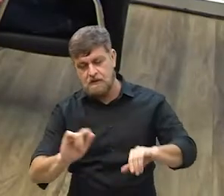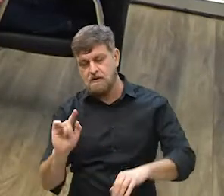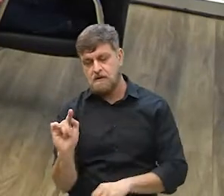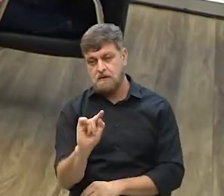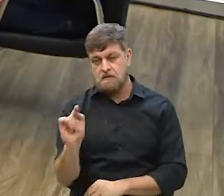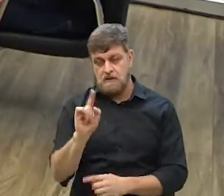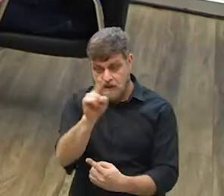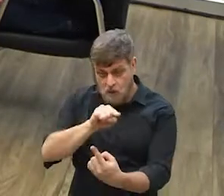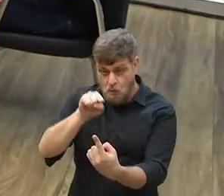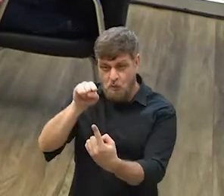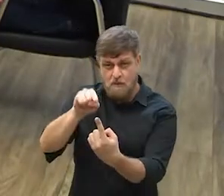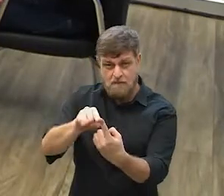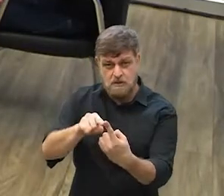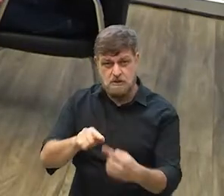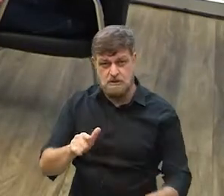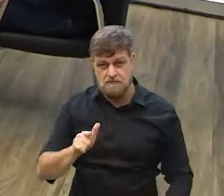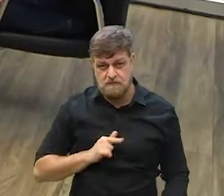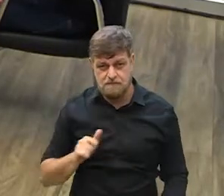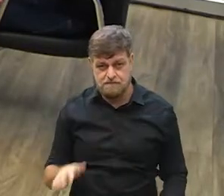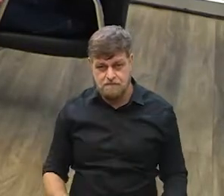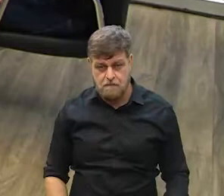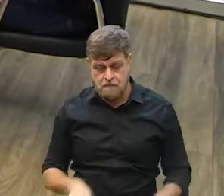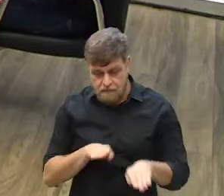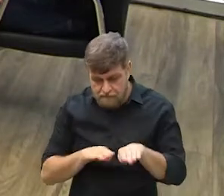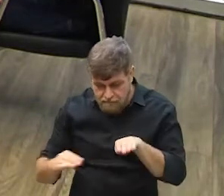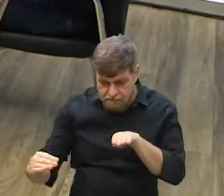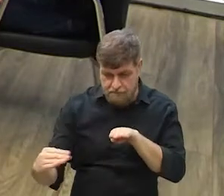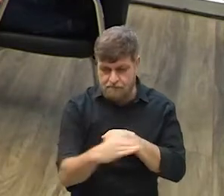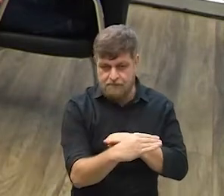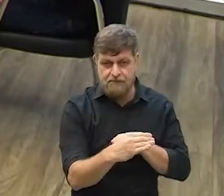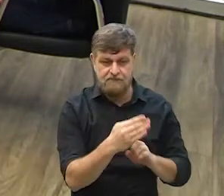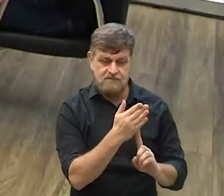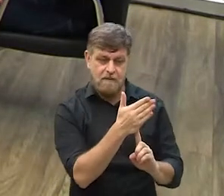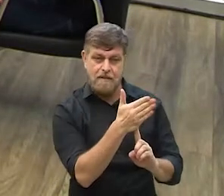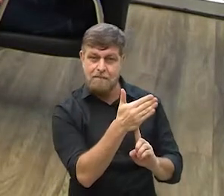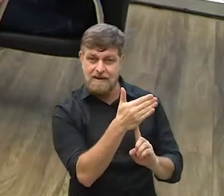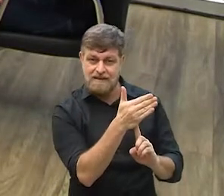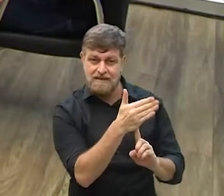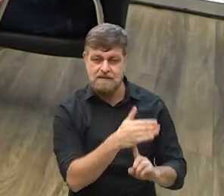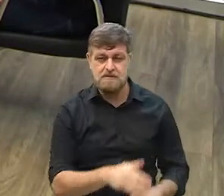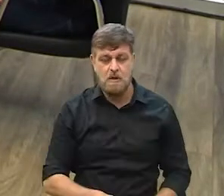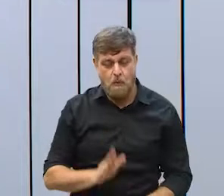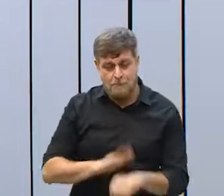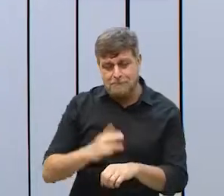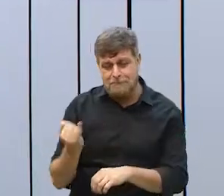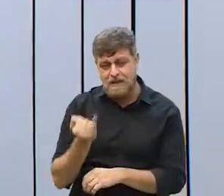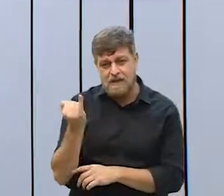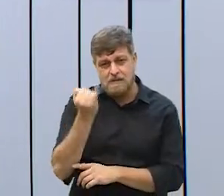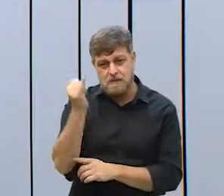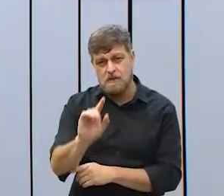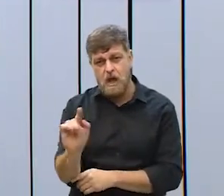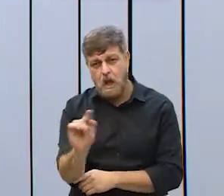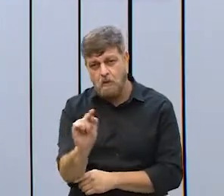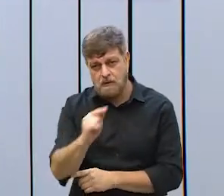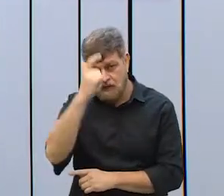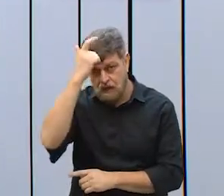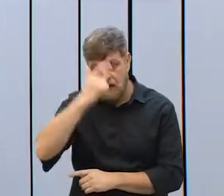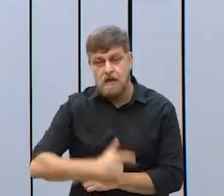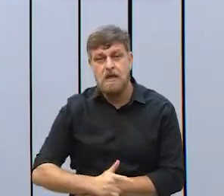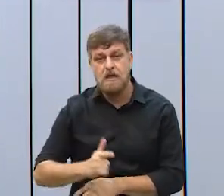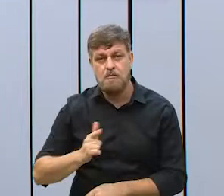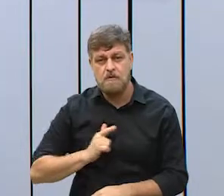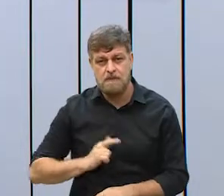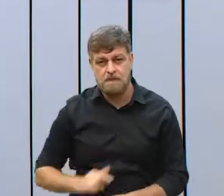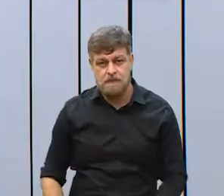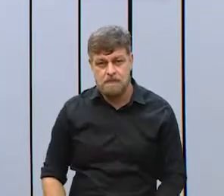importante, o objetivo exclusivamente da acesso da rodovia, o mais importante é eu chegar, Cecílio, no